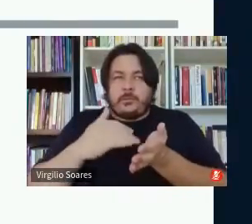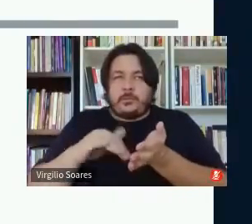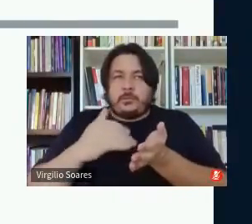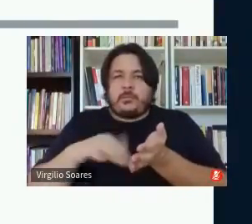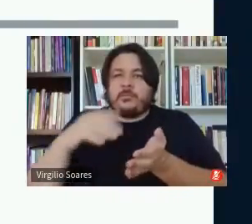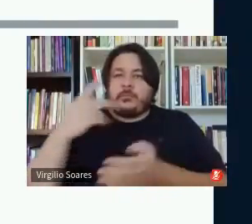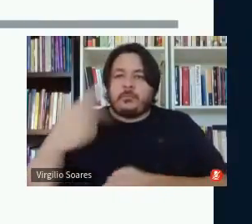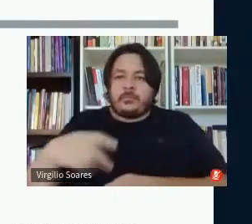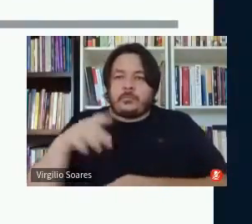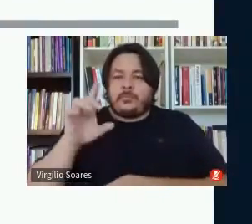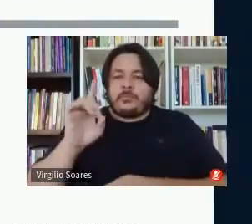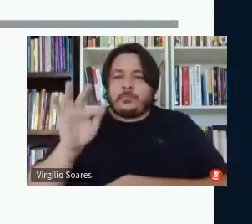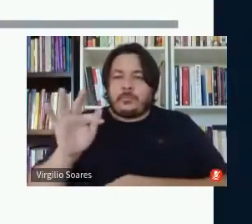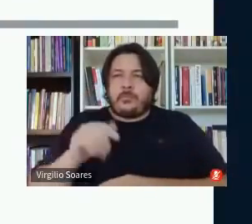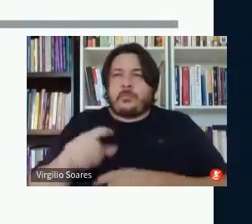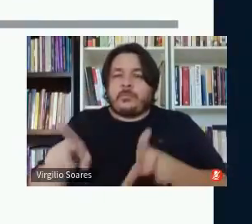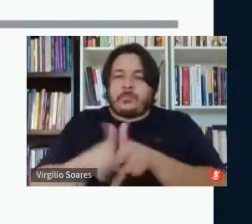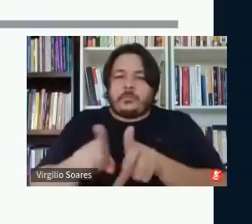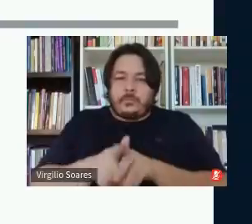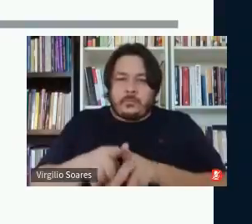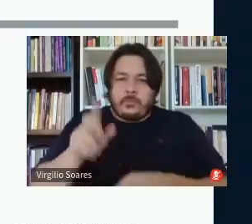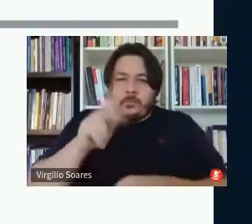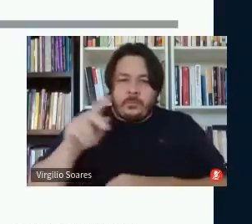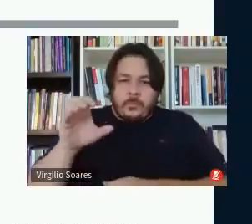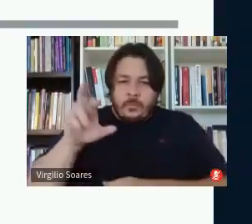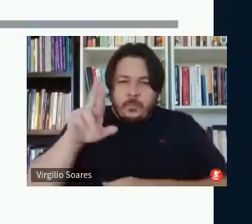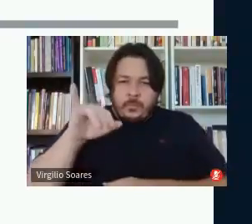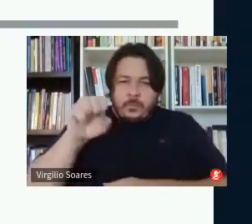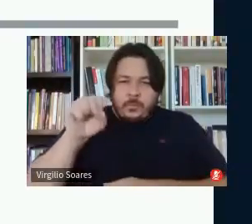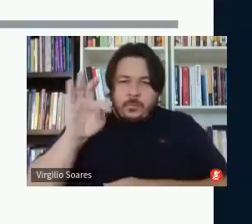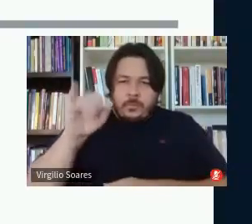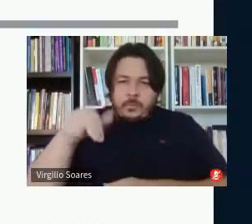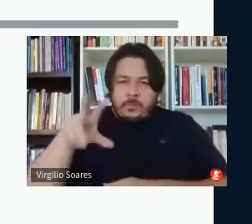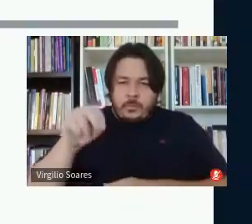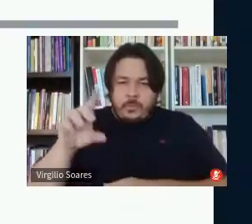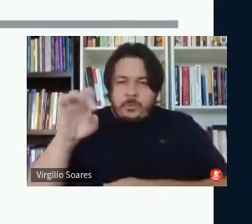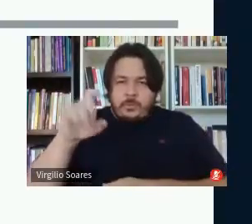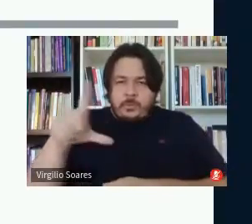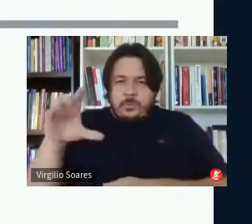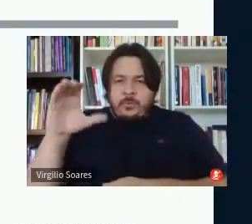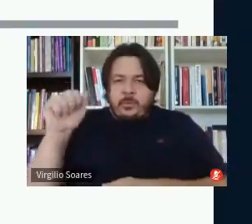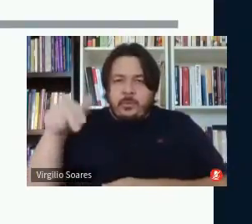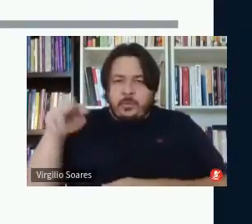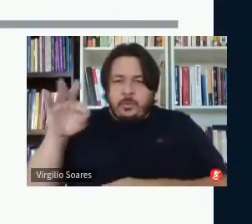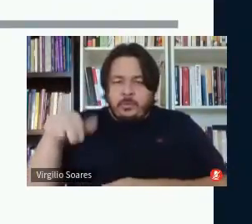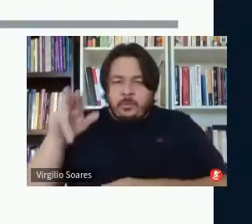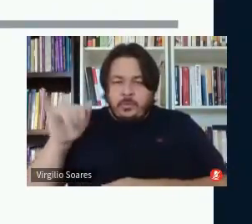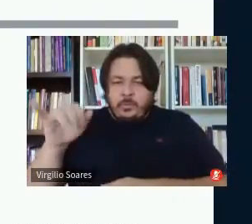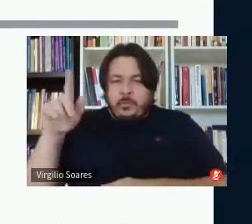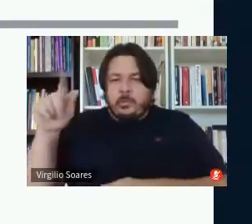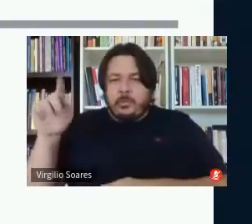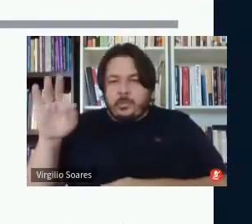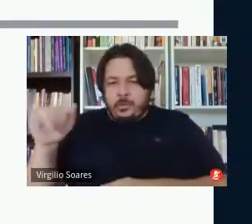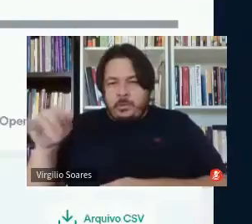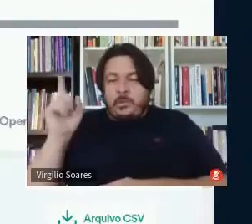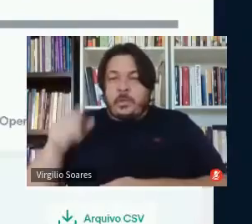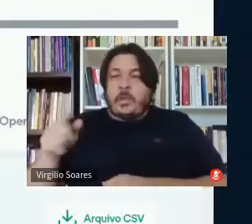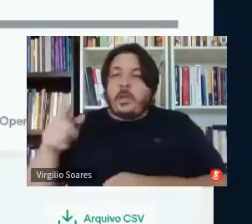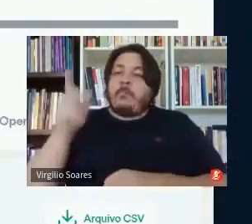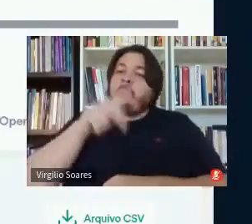Distrito Federal, e o professor Cristiano Del Cantone Gatti, também professor da Universidade de Brasília, campus Planaltina. Próximo, por gentileza.